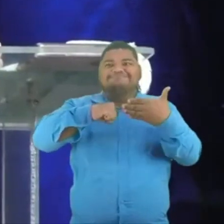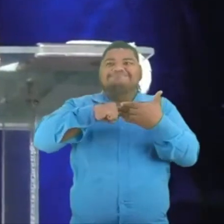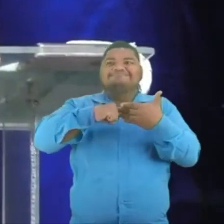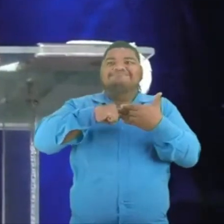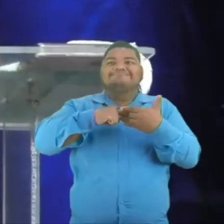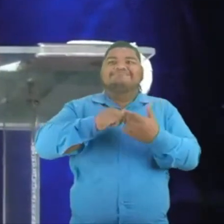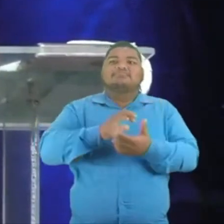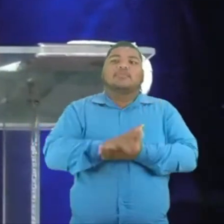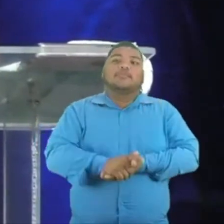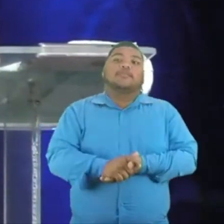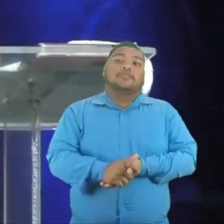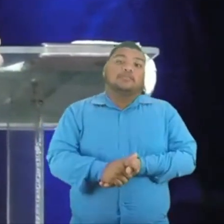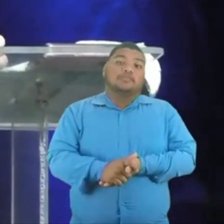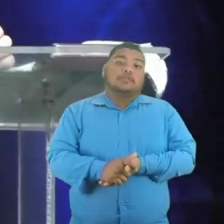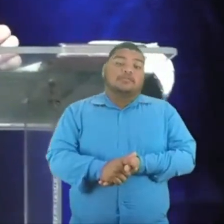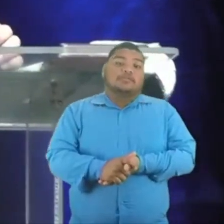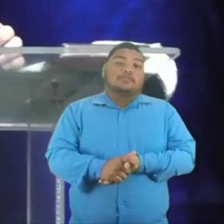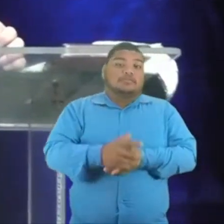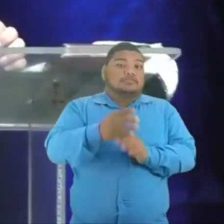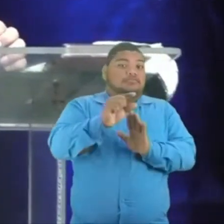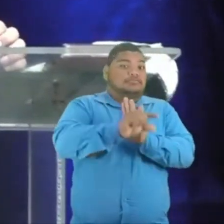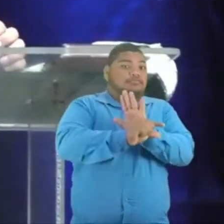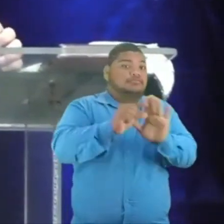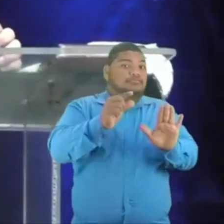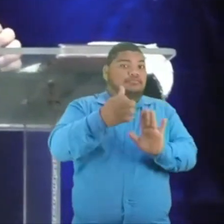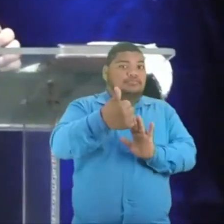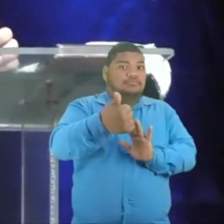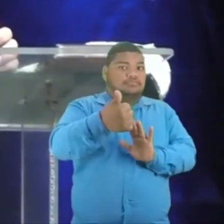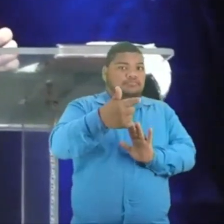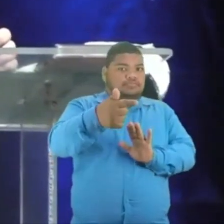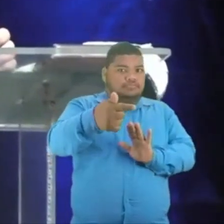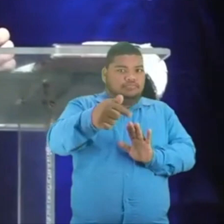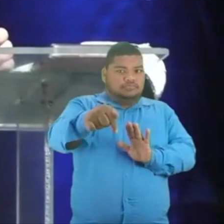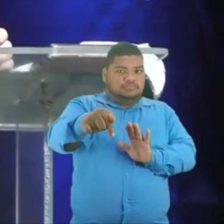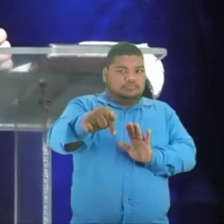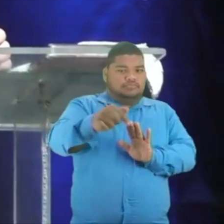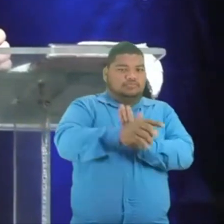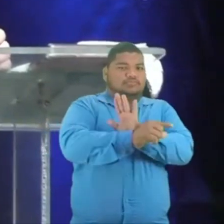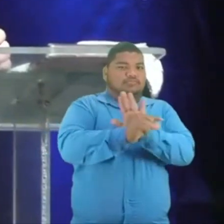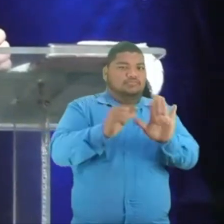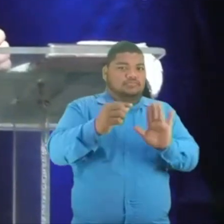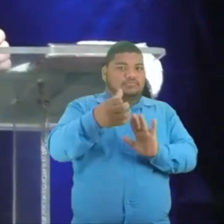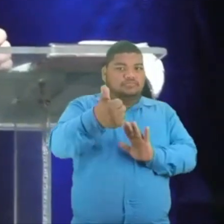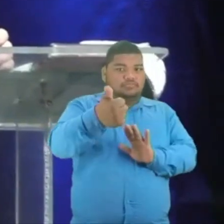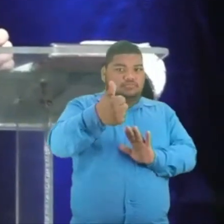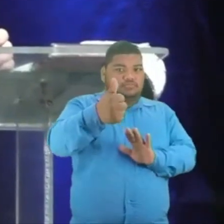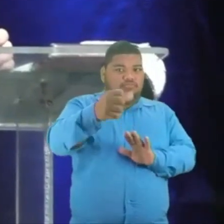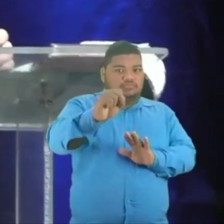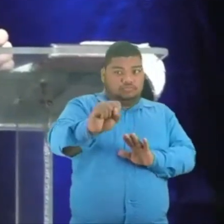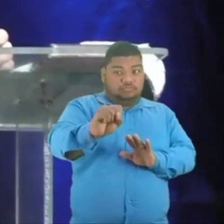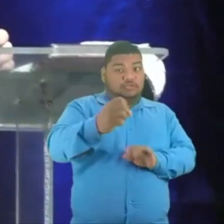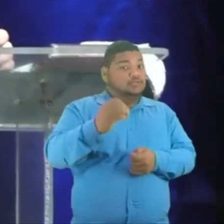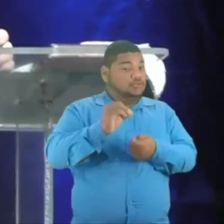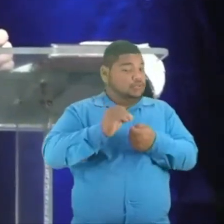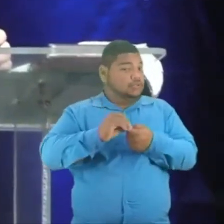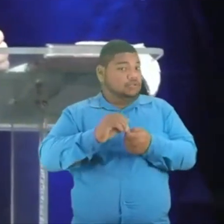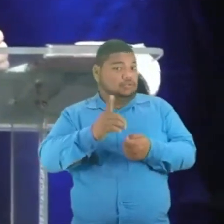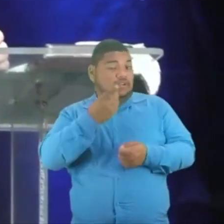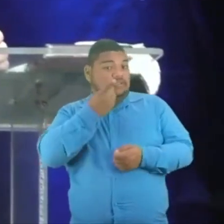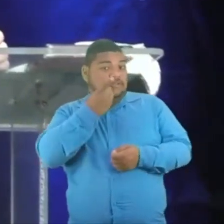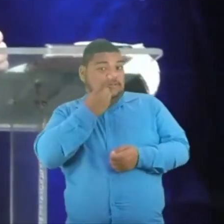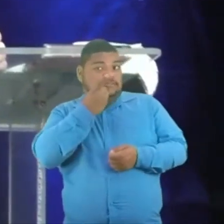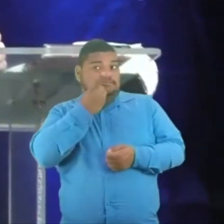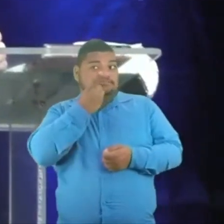Por último, no verso 17 e no verso 18, ele finaliza assim, dizendo: no dia em que eu agir, diz o Senhor dos